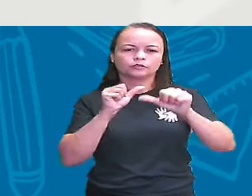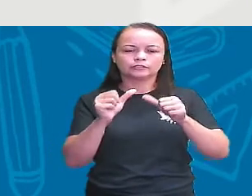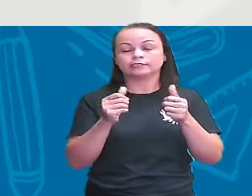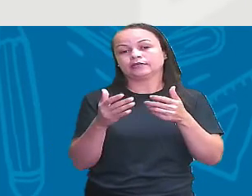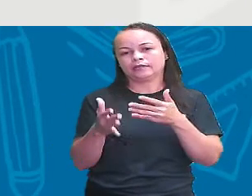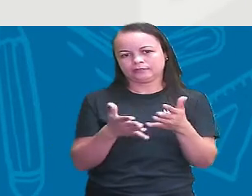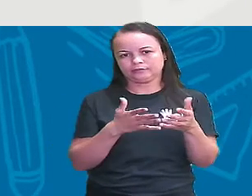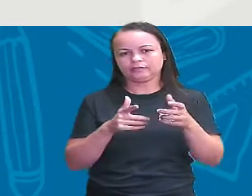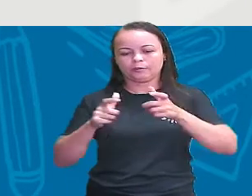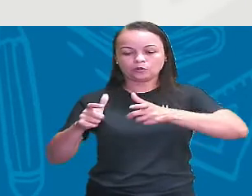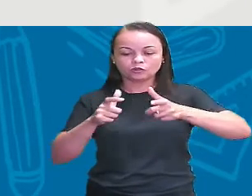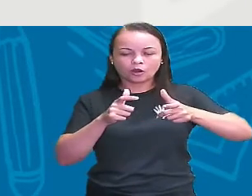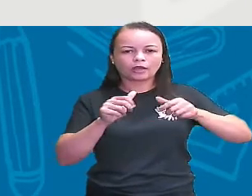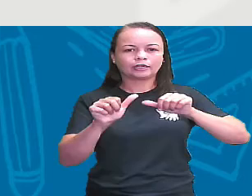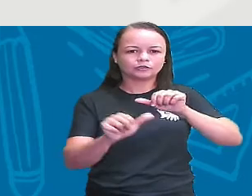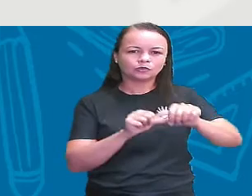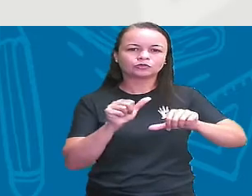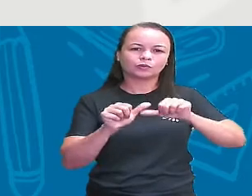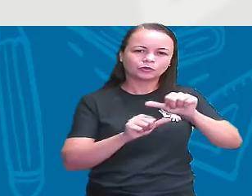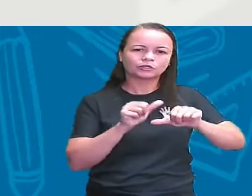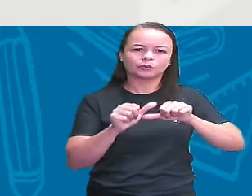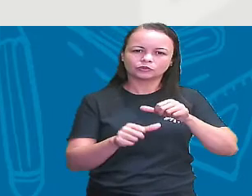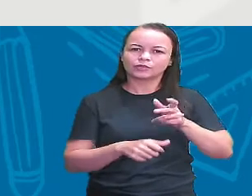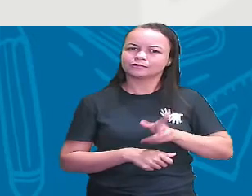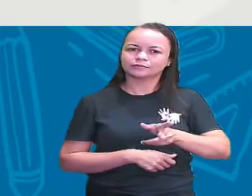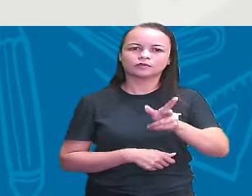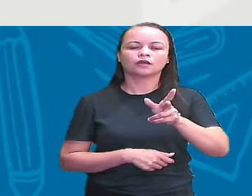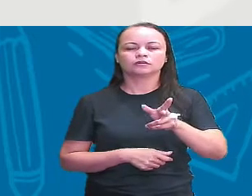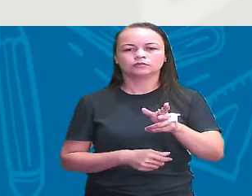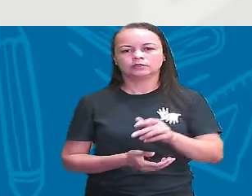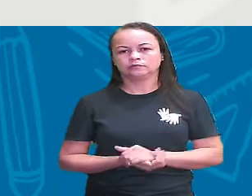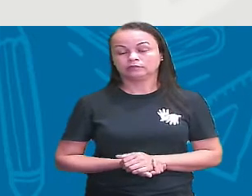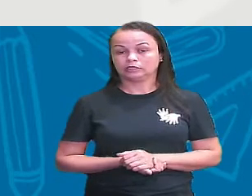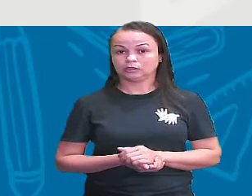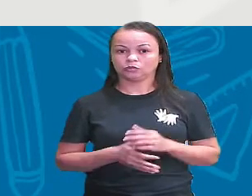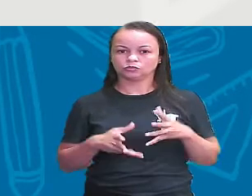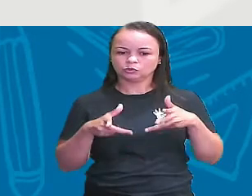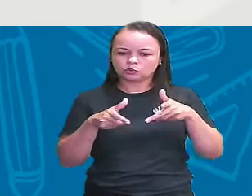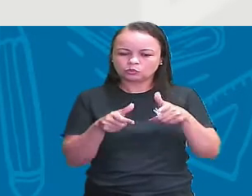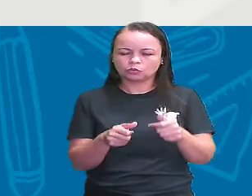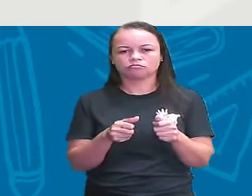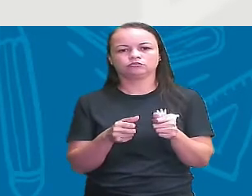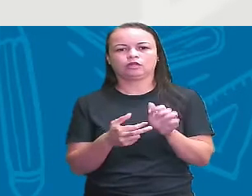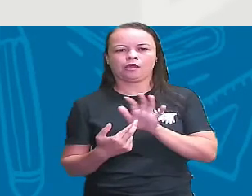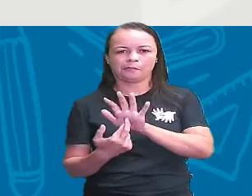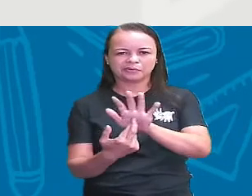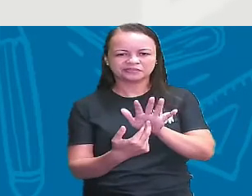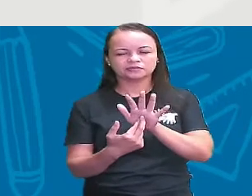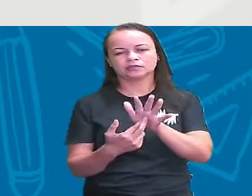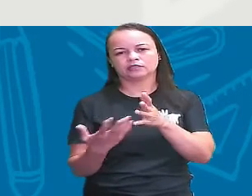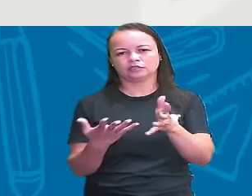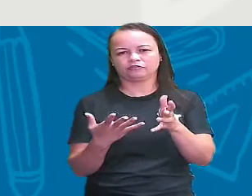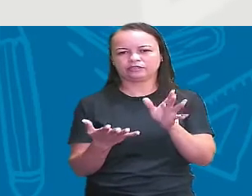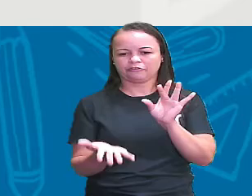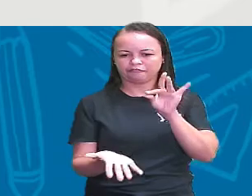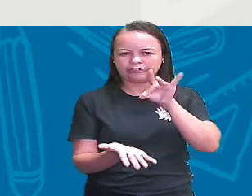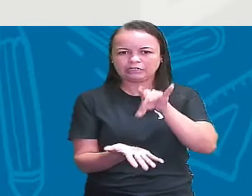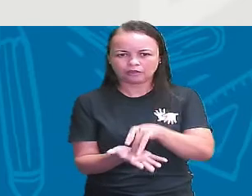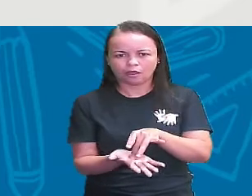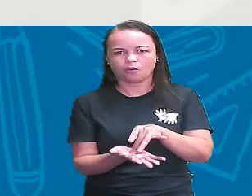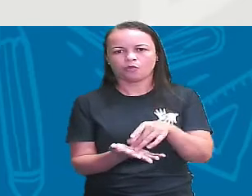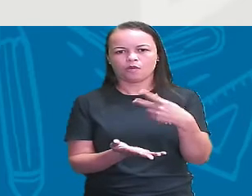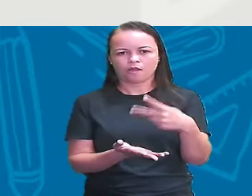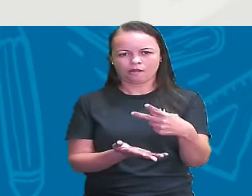sempre em movimento, ela é dinâmica, ela não para. Então, nem toda representação vai ser sempre fiel à realidade, tá